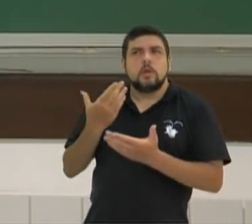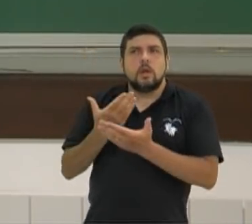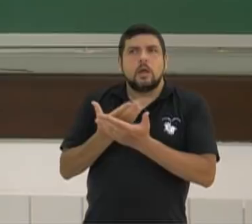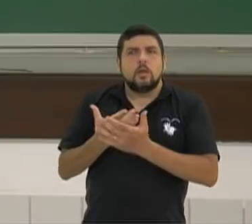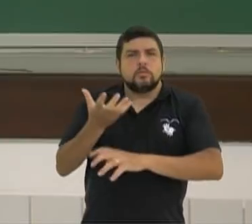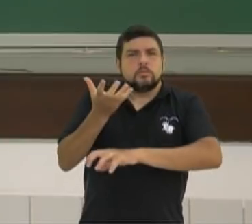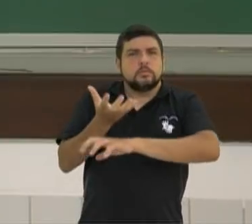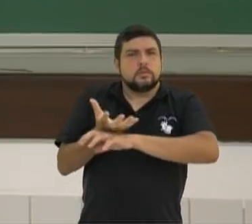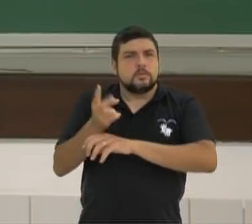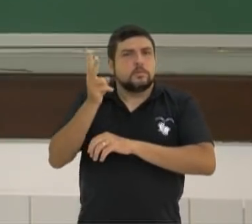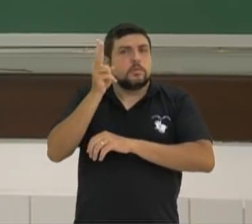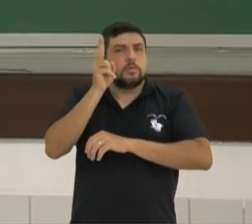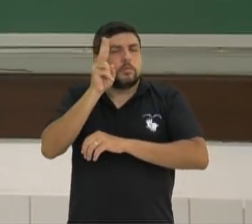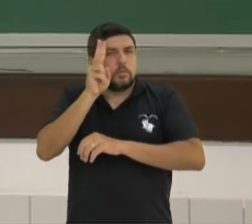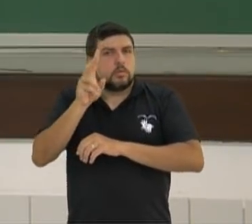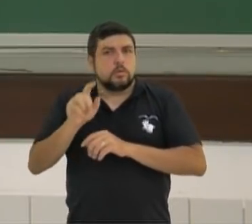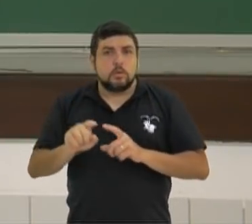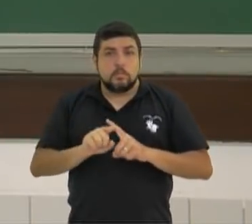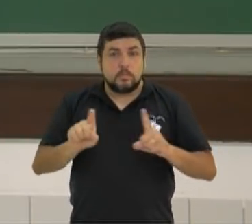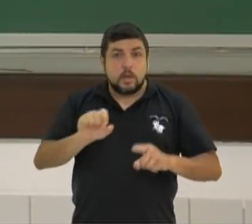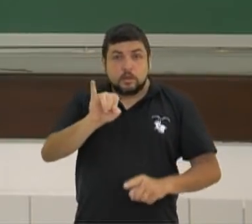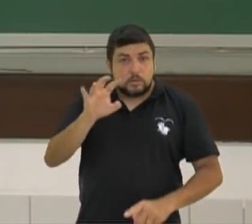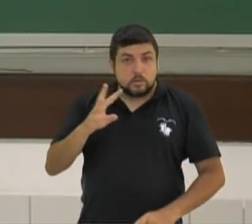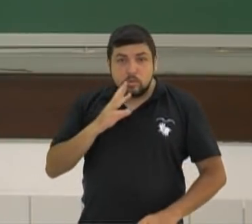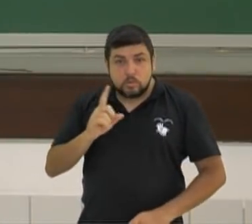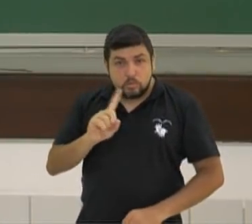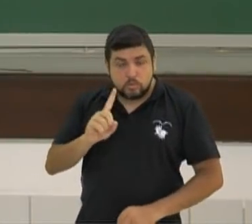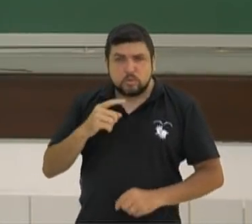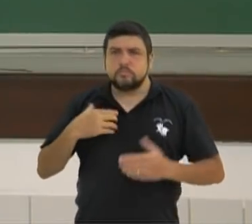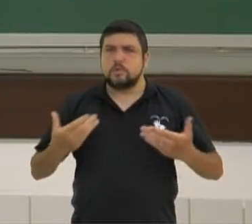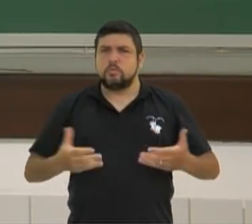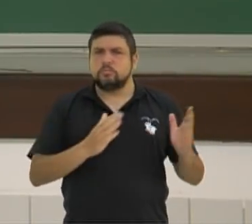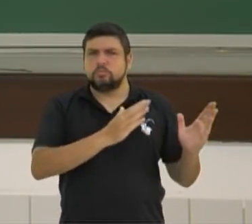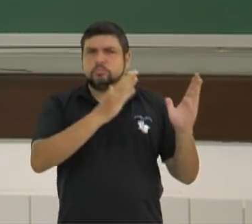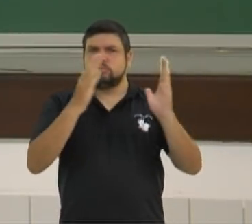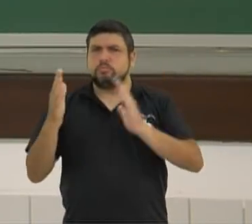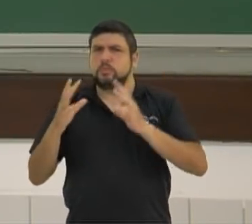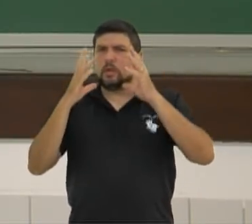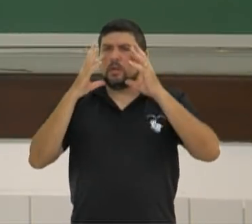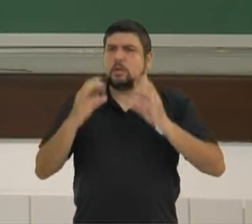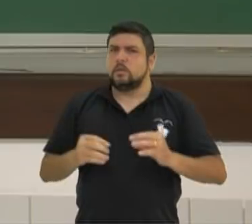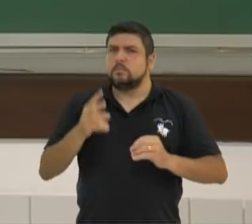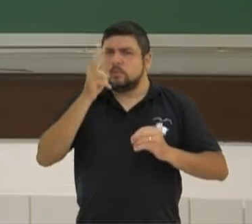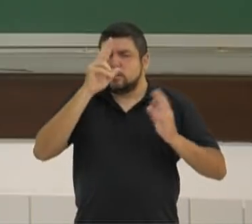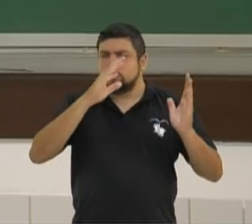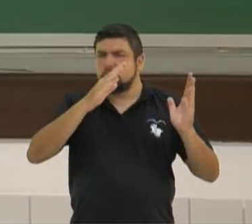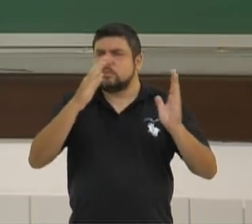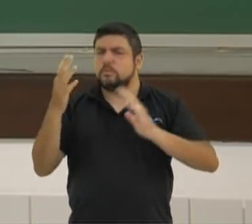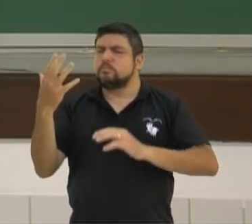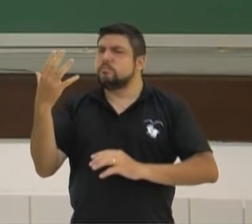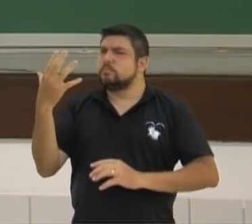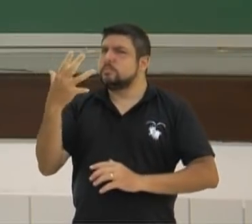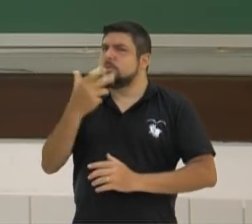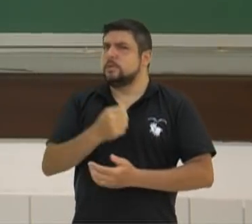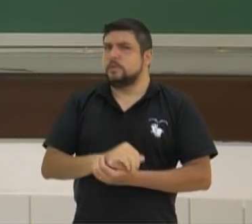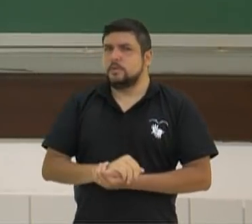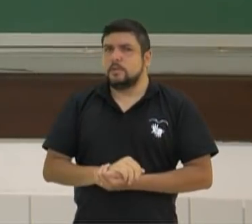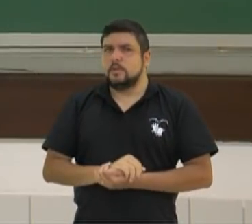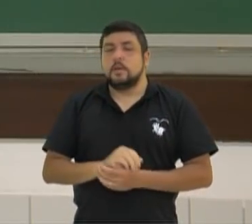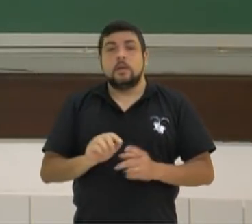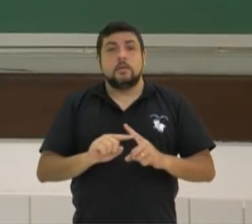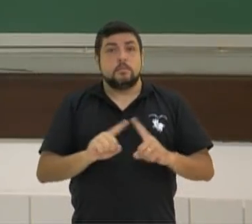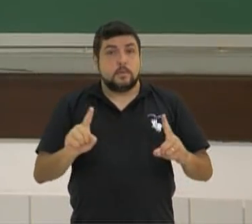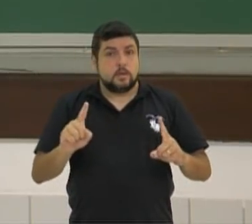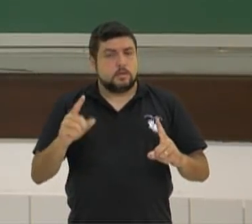história. Mas se você não ouviu, presta bastante atenção que a história dela é linda. Mas não podemos